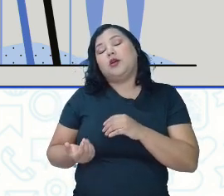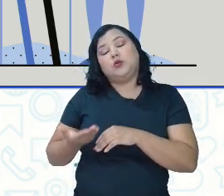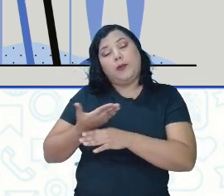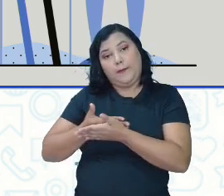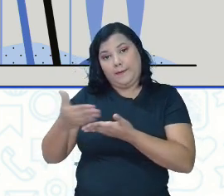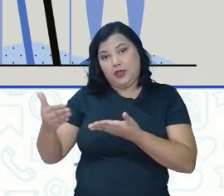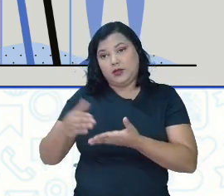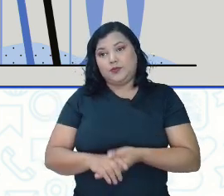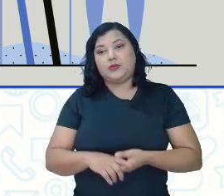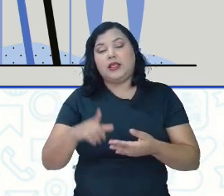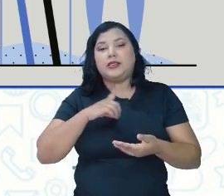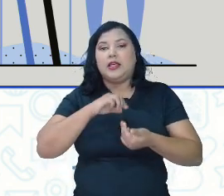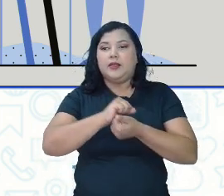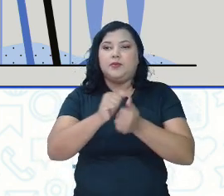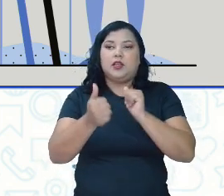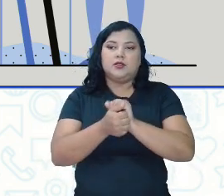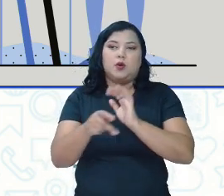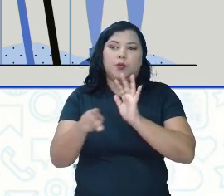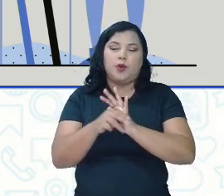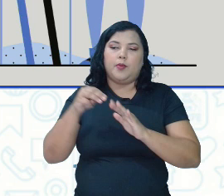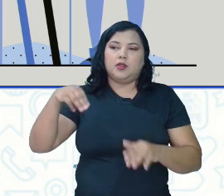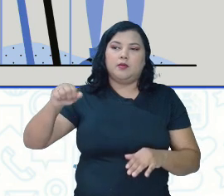mais adaptações de mangás